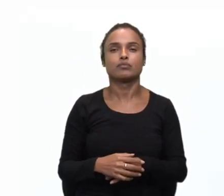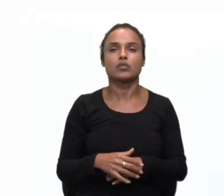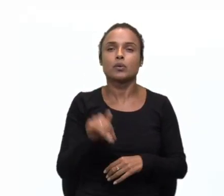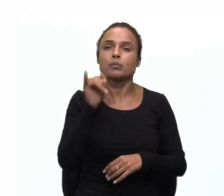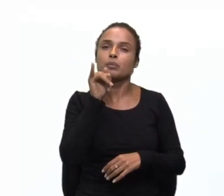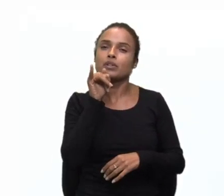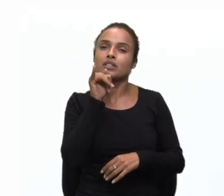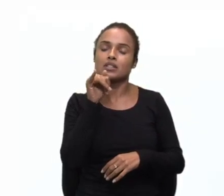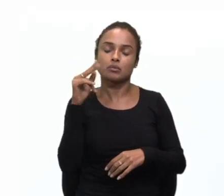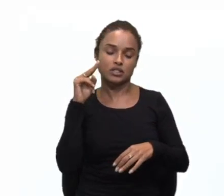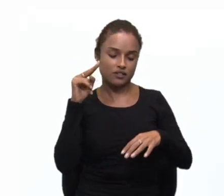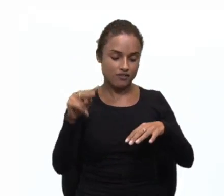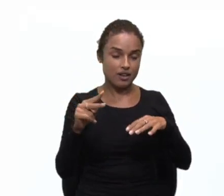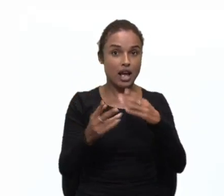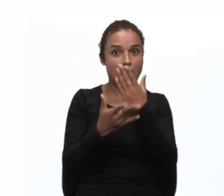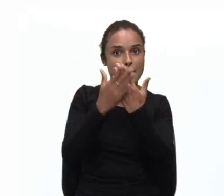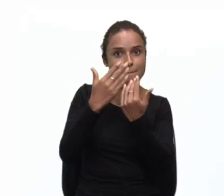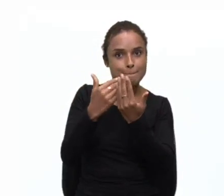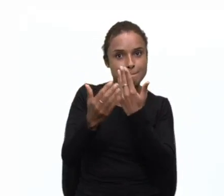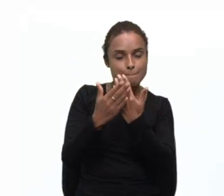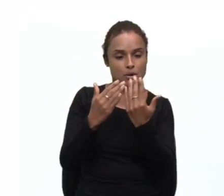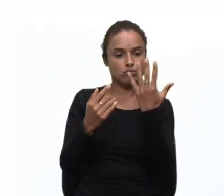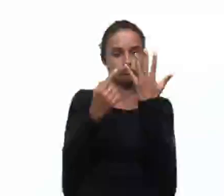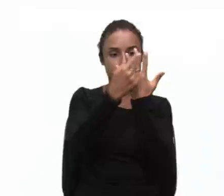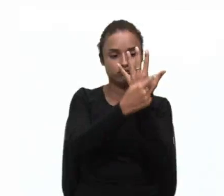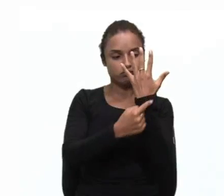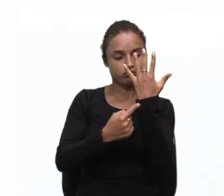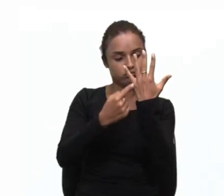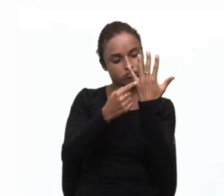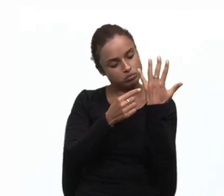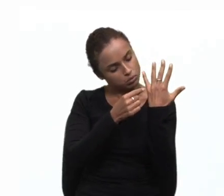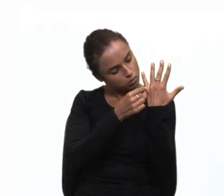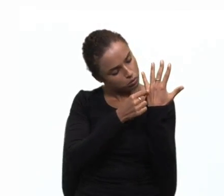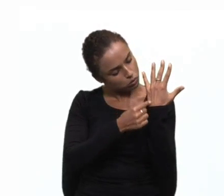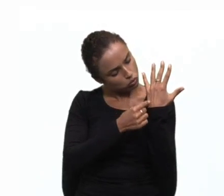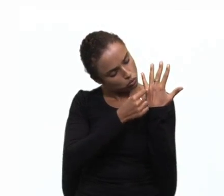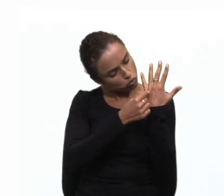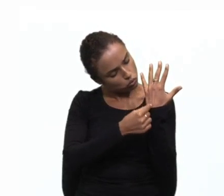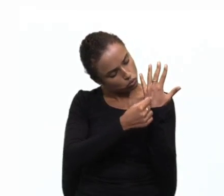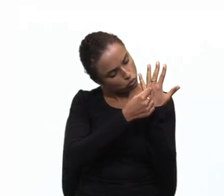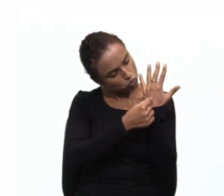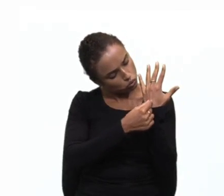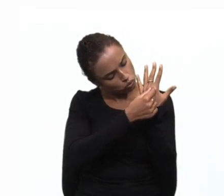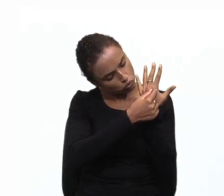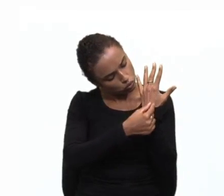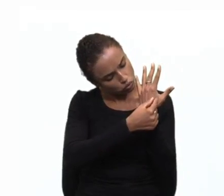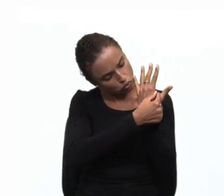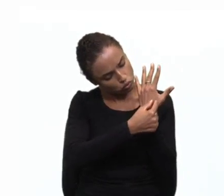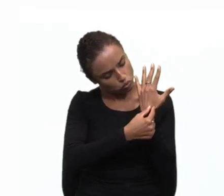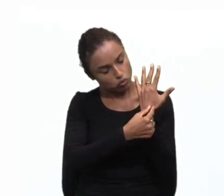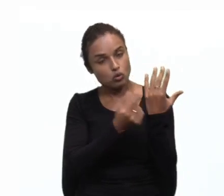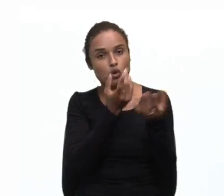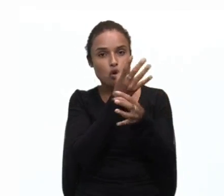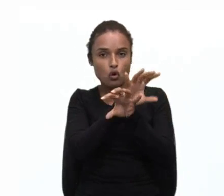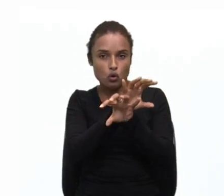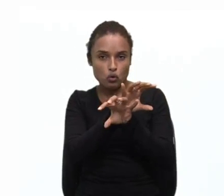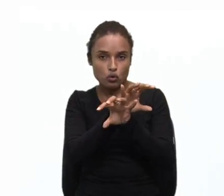metacarpo-falângicas. Se é metacarpo-falângicas, você concorda que é entre os ossos do metacarpo e os ossos e as